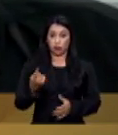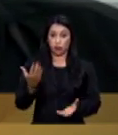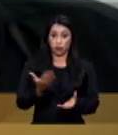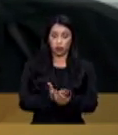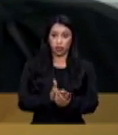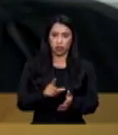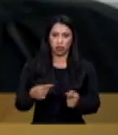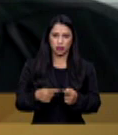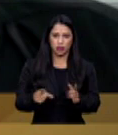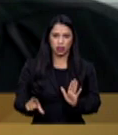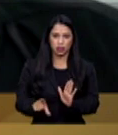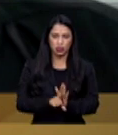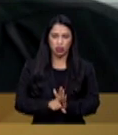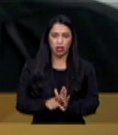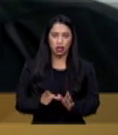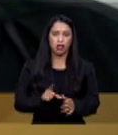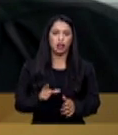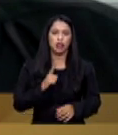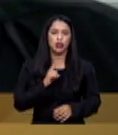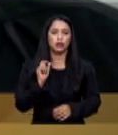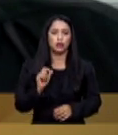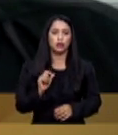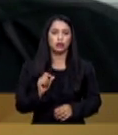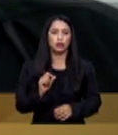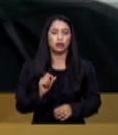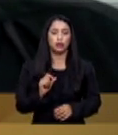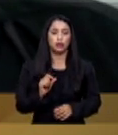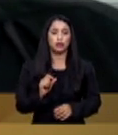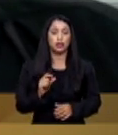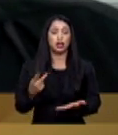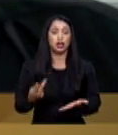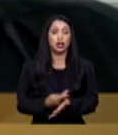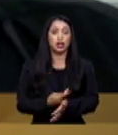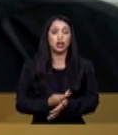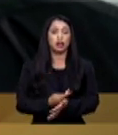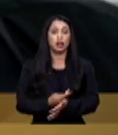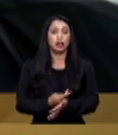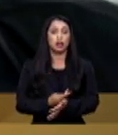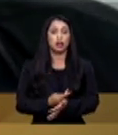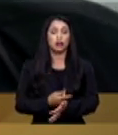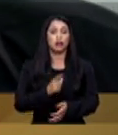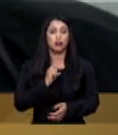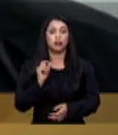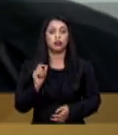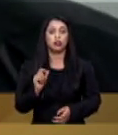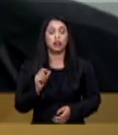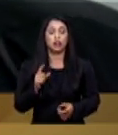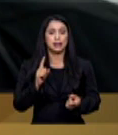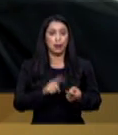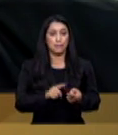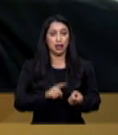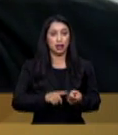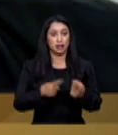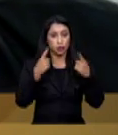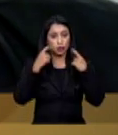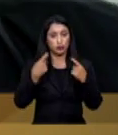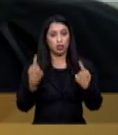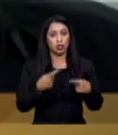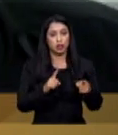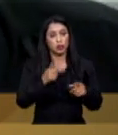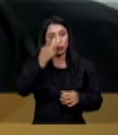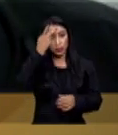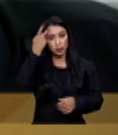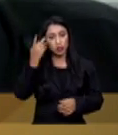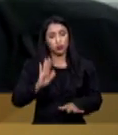processo legal. Os atos infracionais que justificam tais medidas geralmente são aqueles praticados mediante grave ameaça ou violência à pessoa,